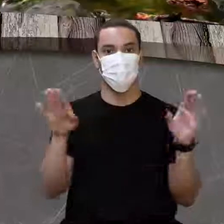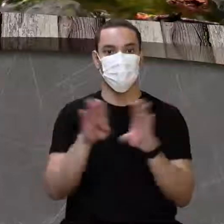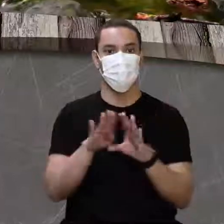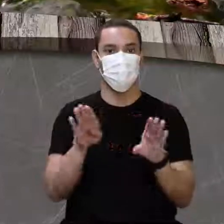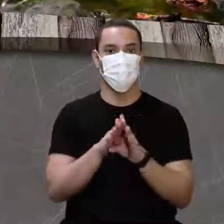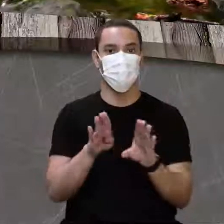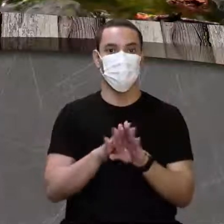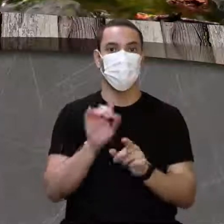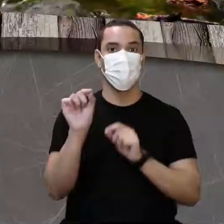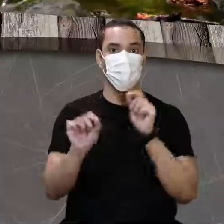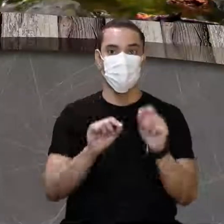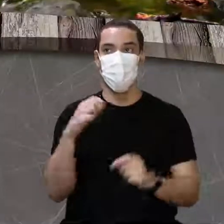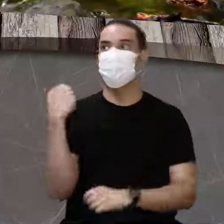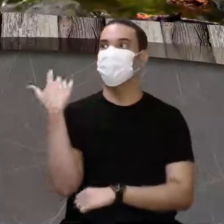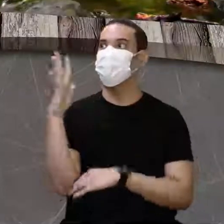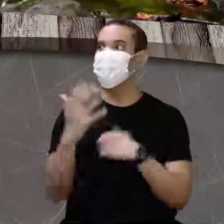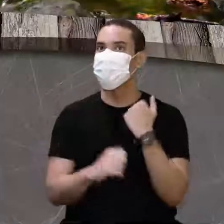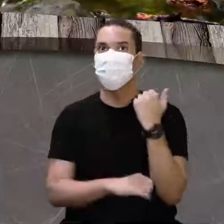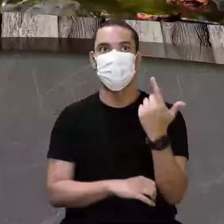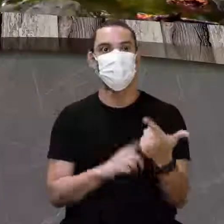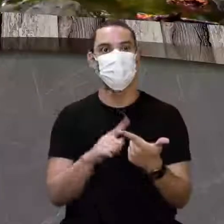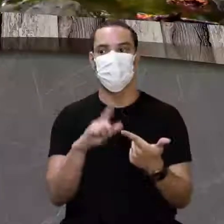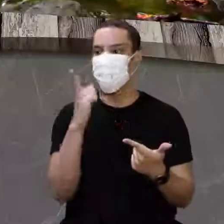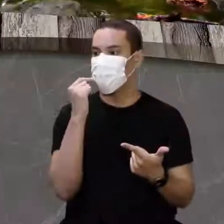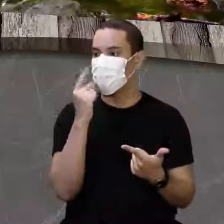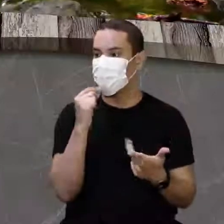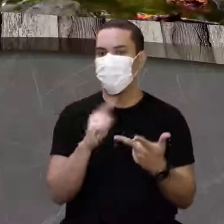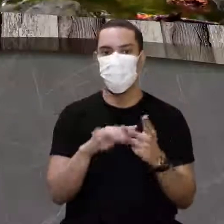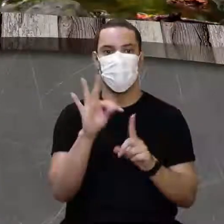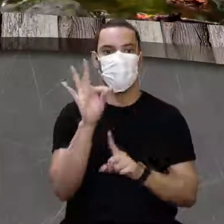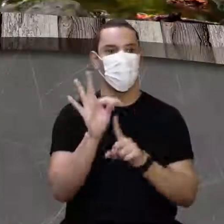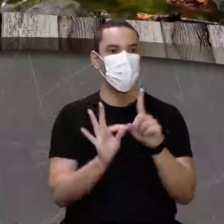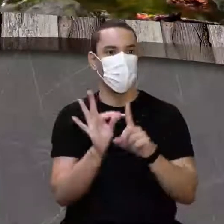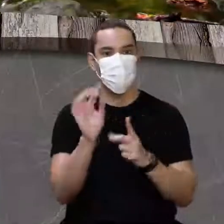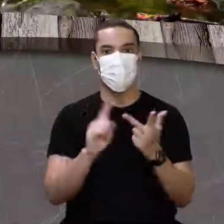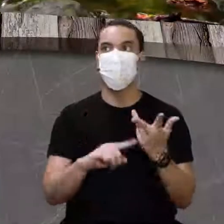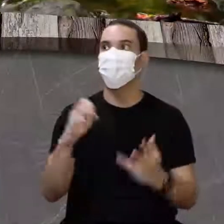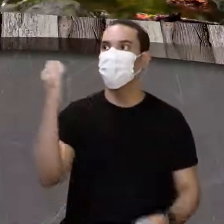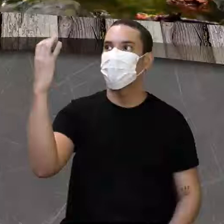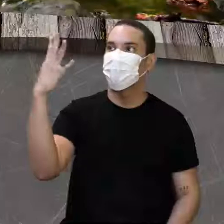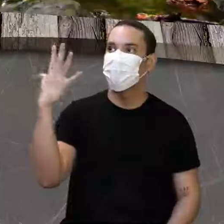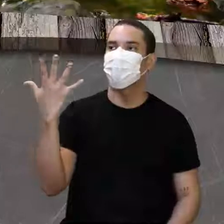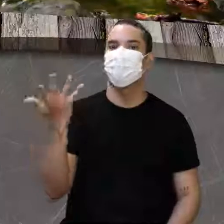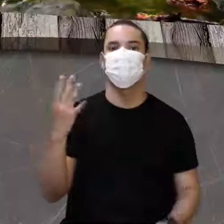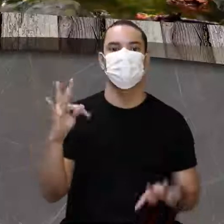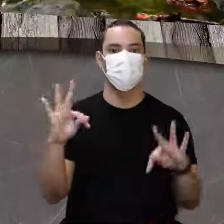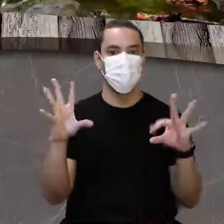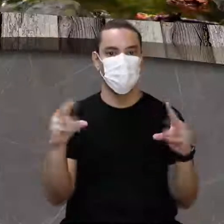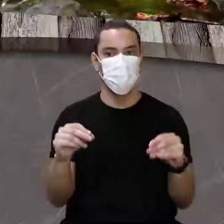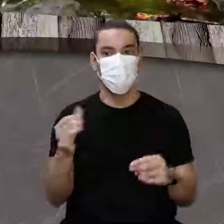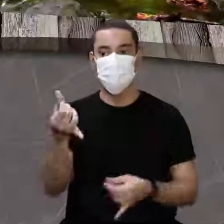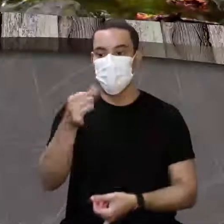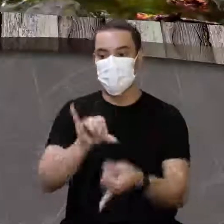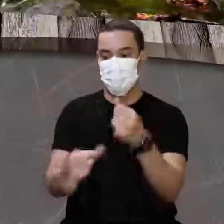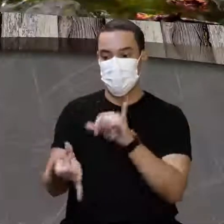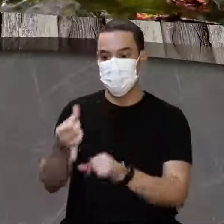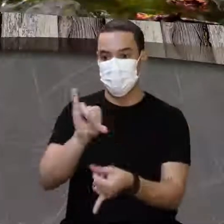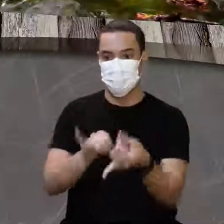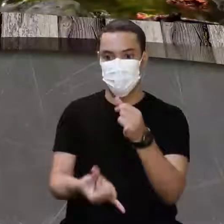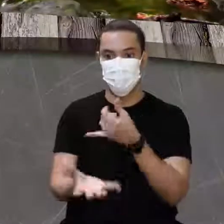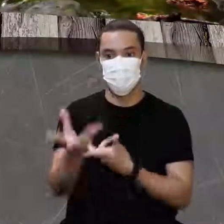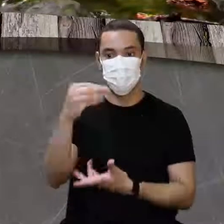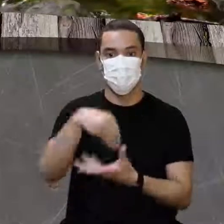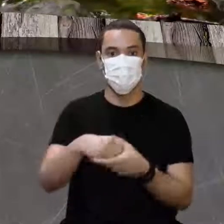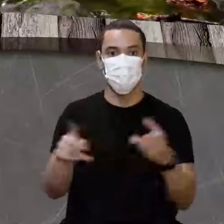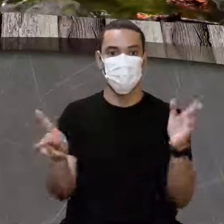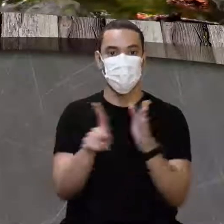meios abióticos, a água, temperatura, luminosidade, substâncias químicas compõem